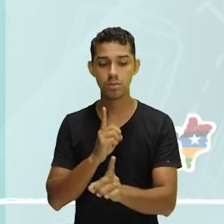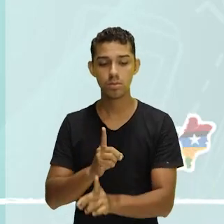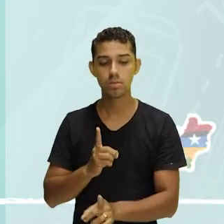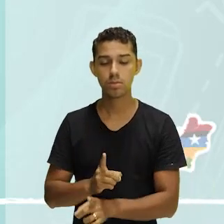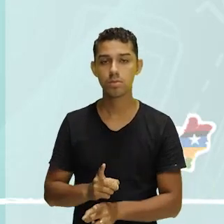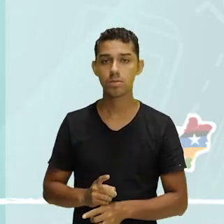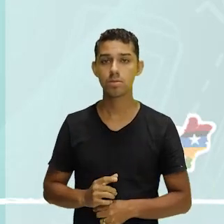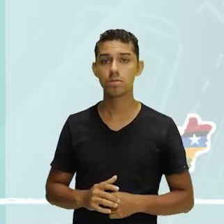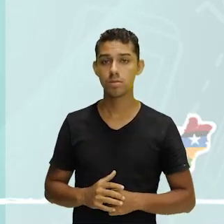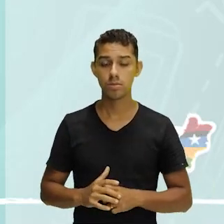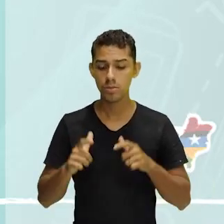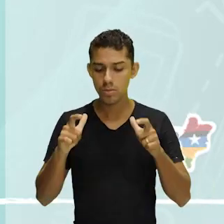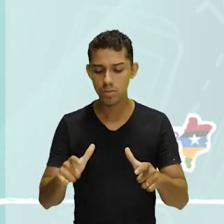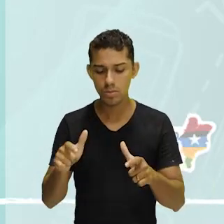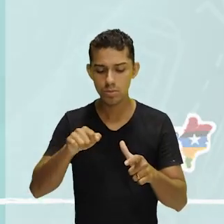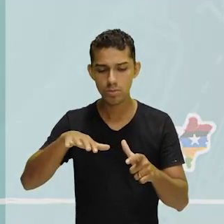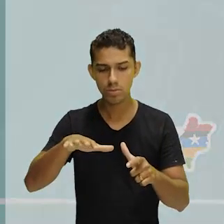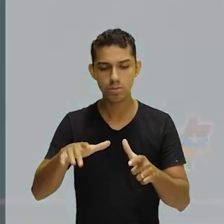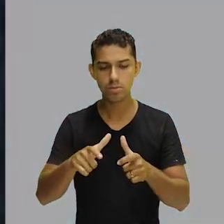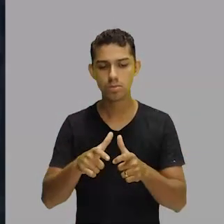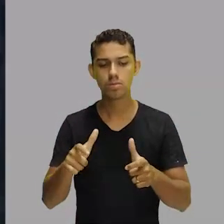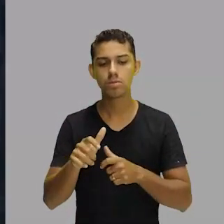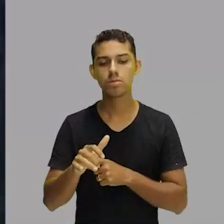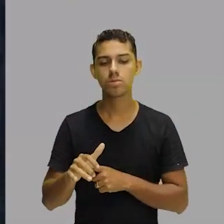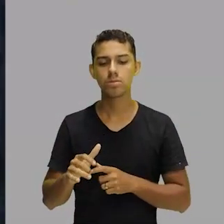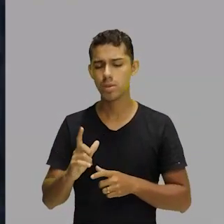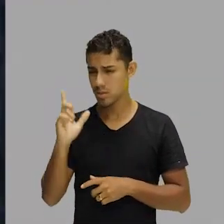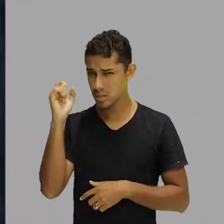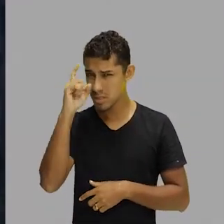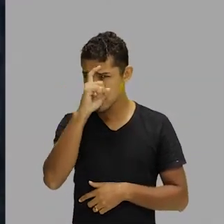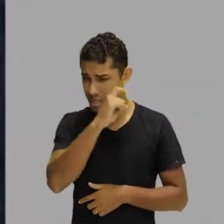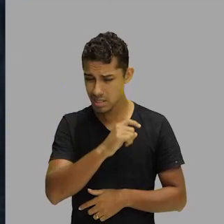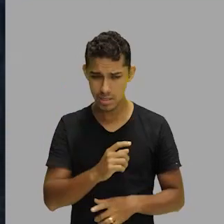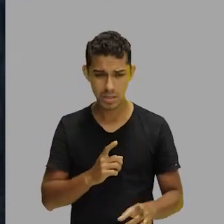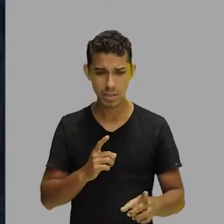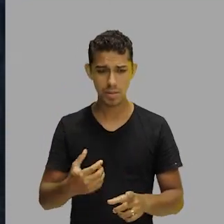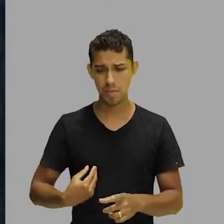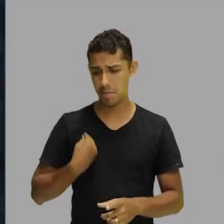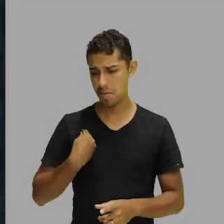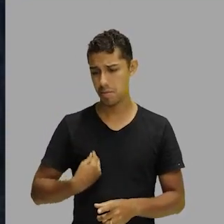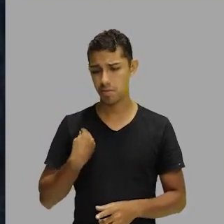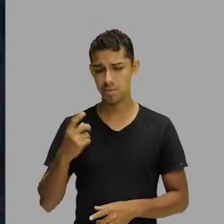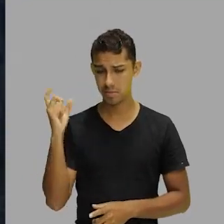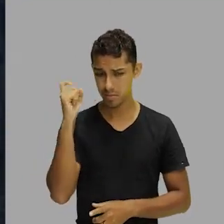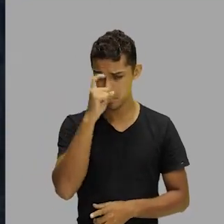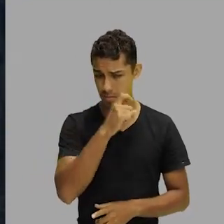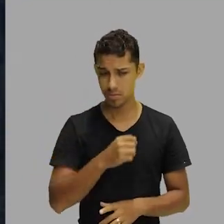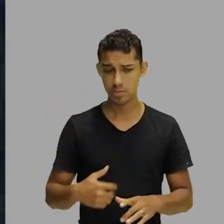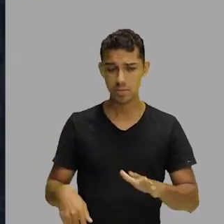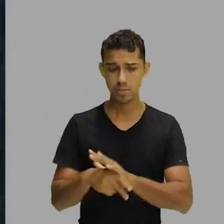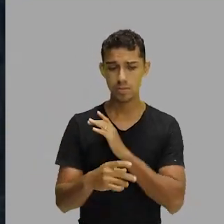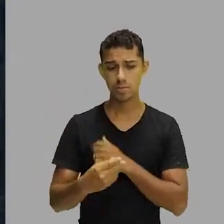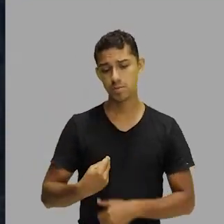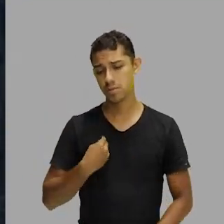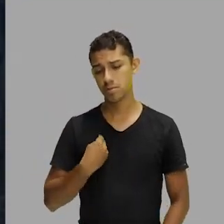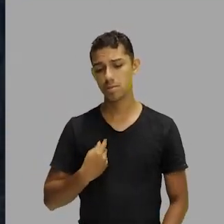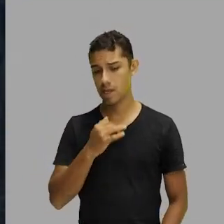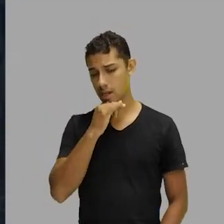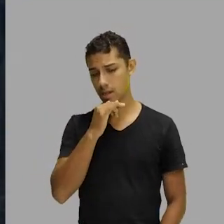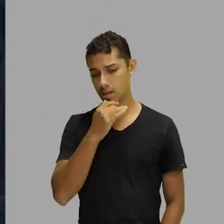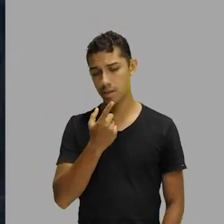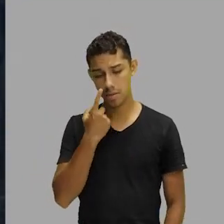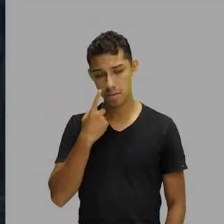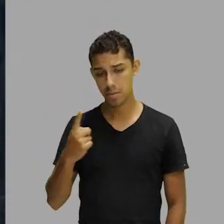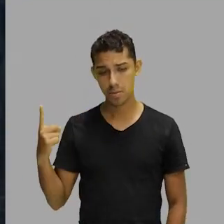encontrados em locais inóspitos, muito difíceis de ter vida, né? Colocando aqui como exemplo aqui uma